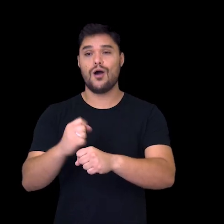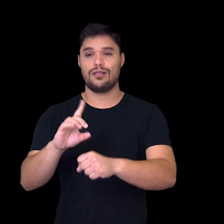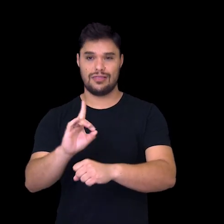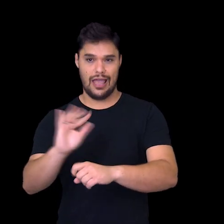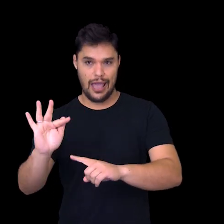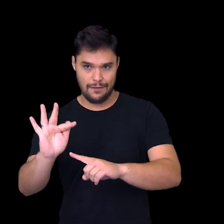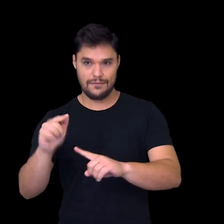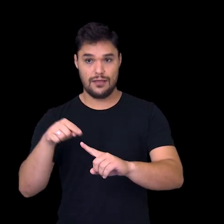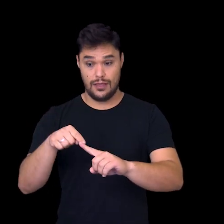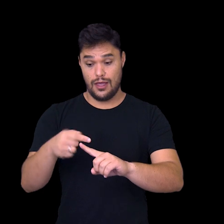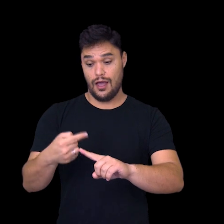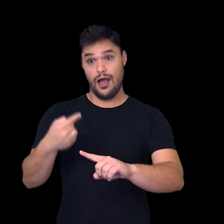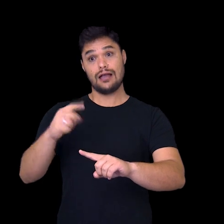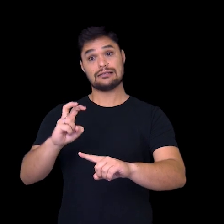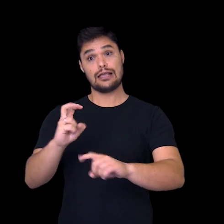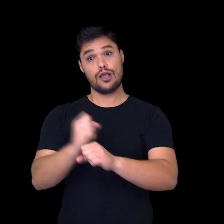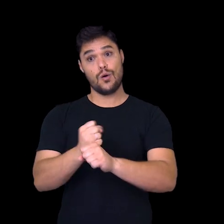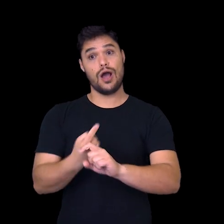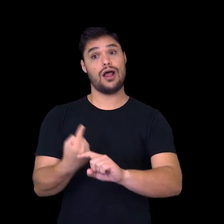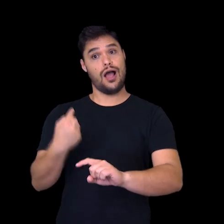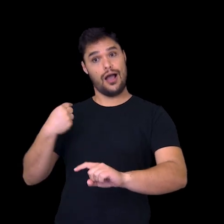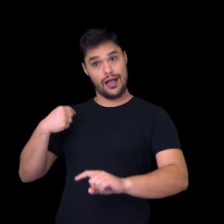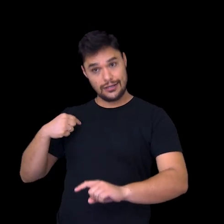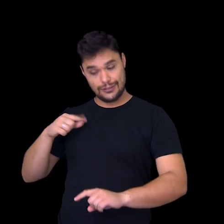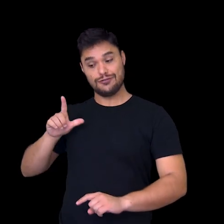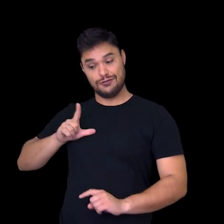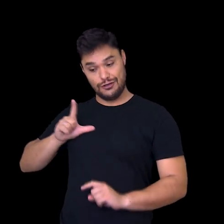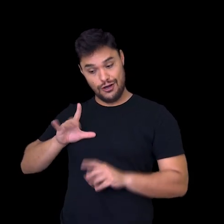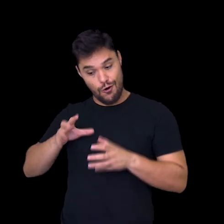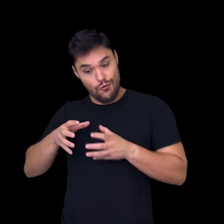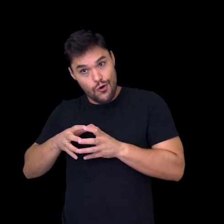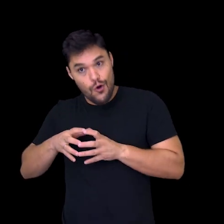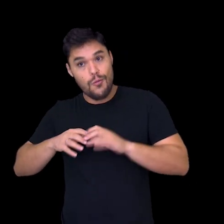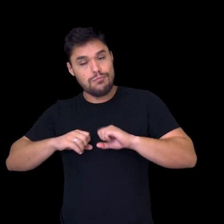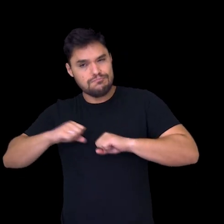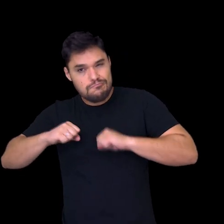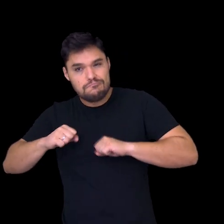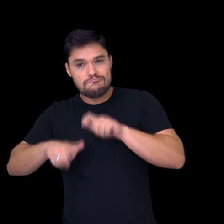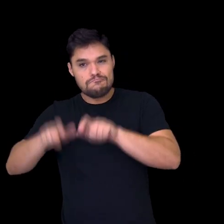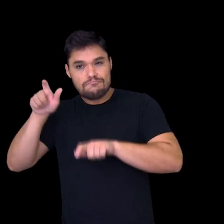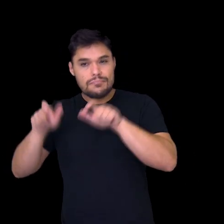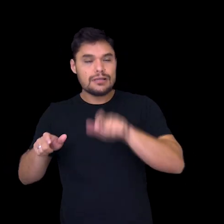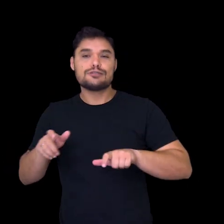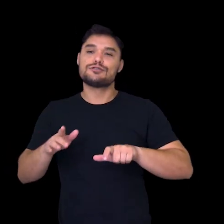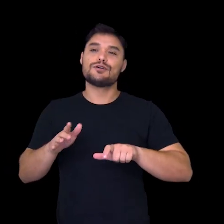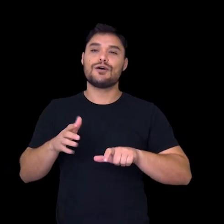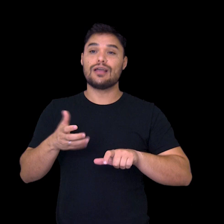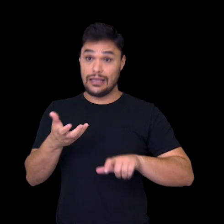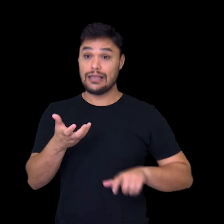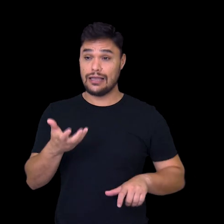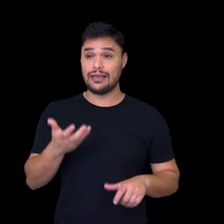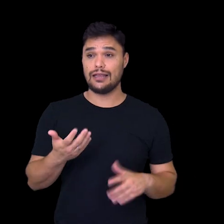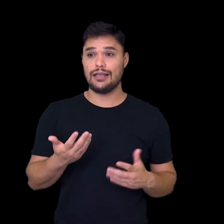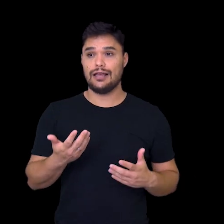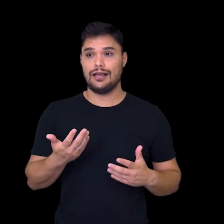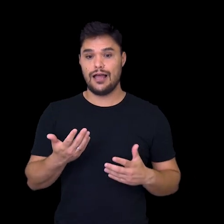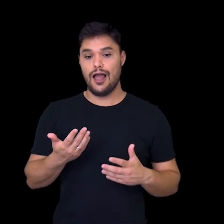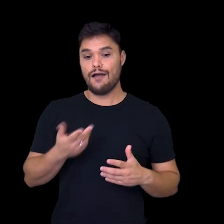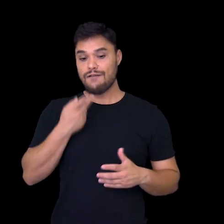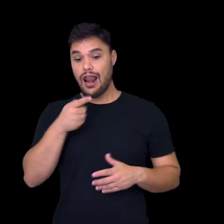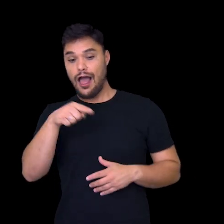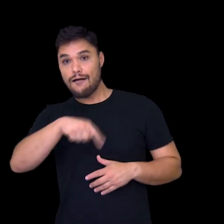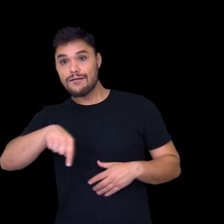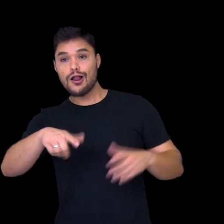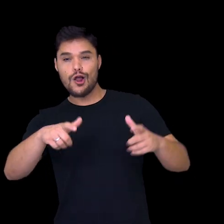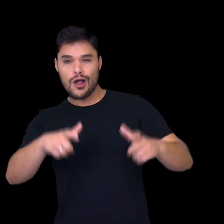da capital, nós temos um movimento que já falava